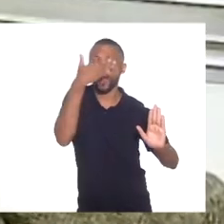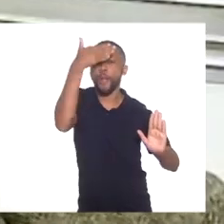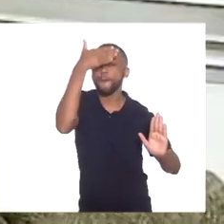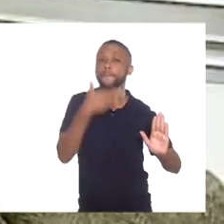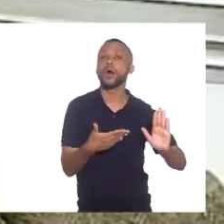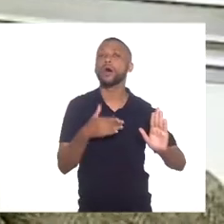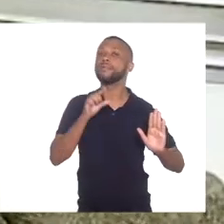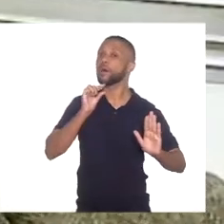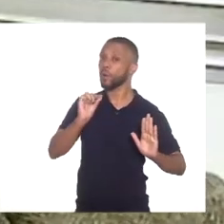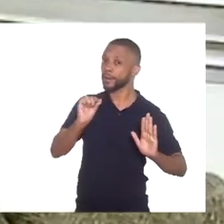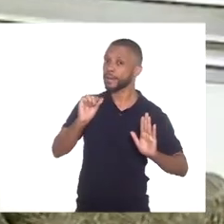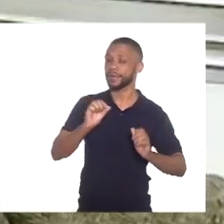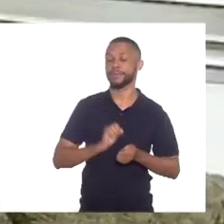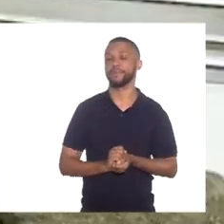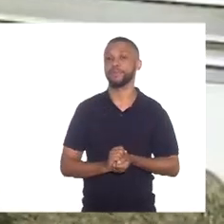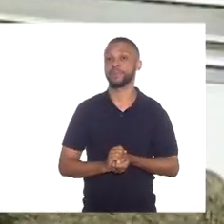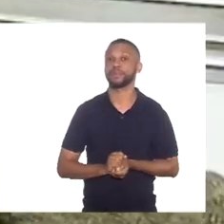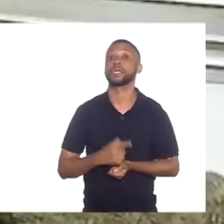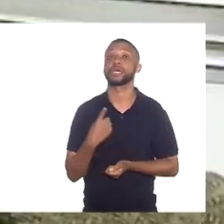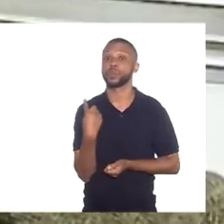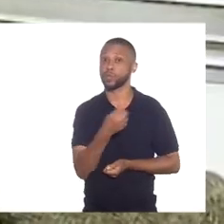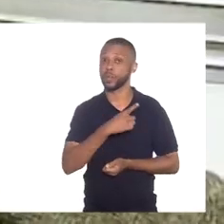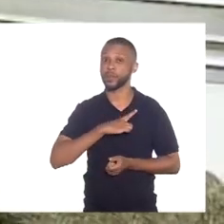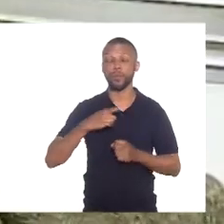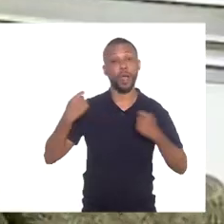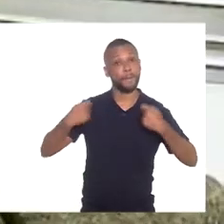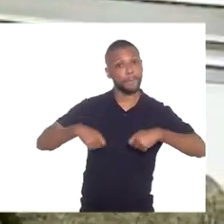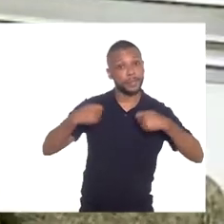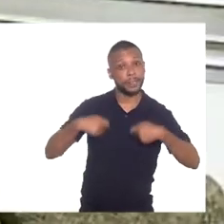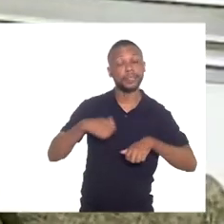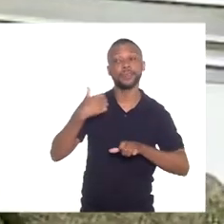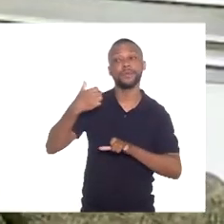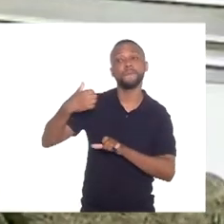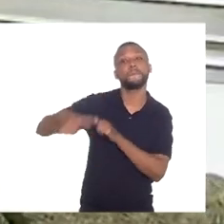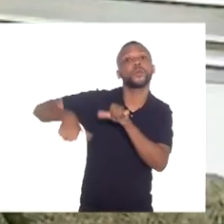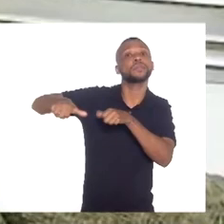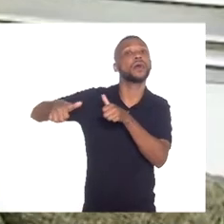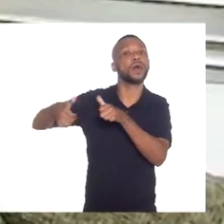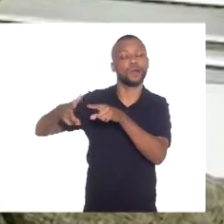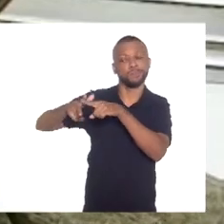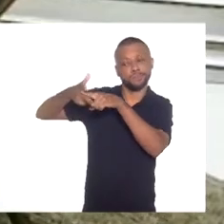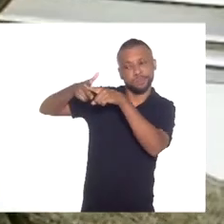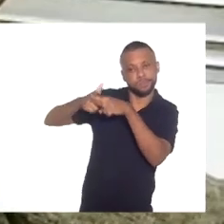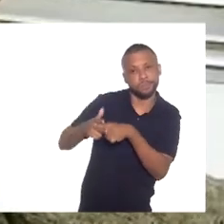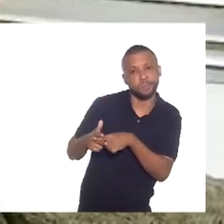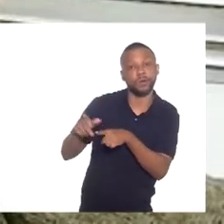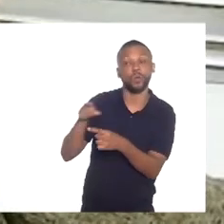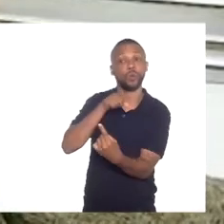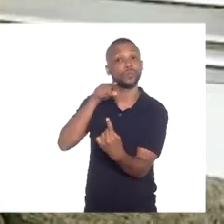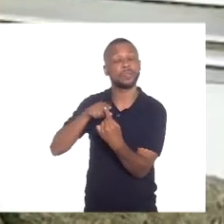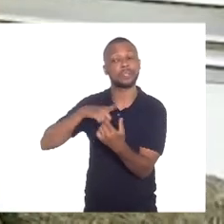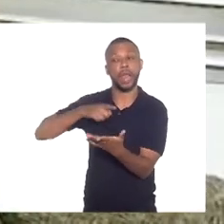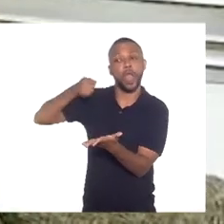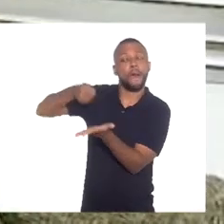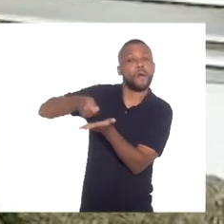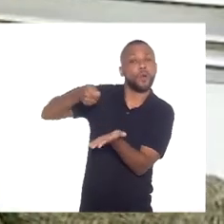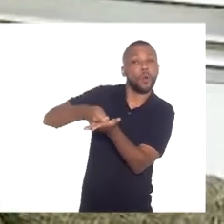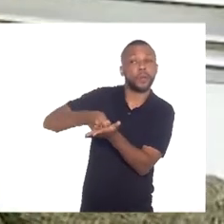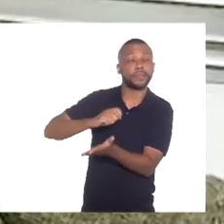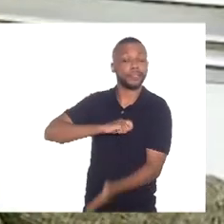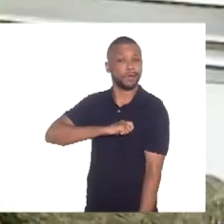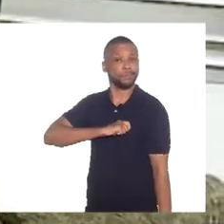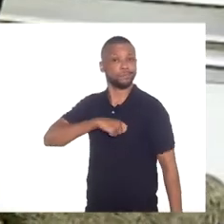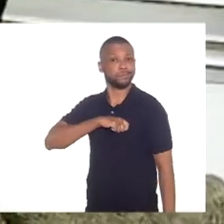evidencia-se a necessidade de serem alterados para ter mais rigor nessa fiscalização e